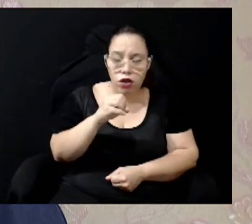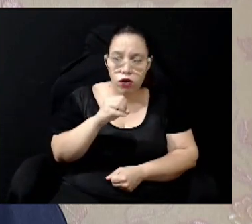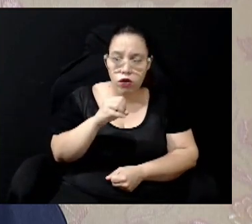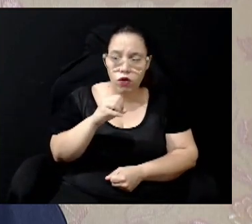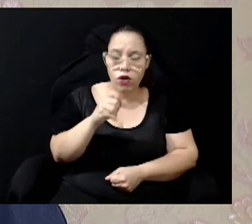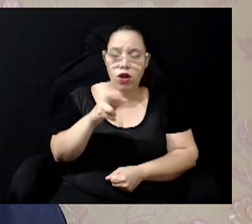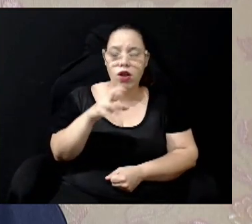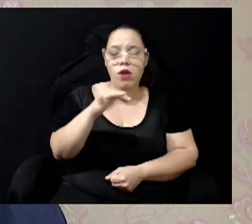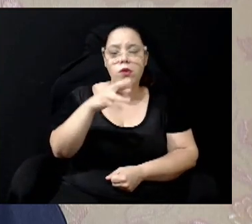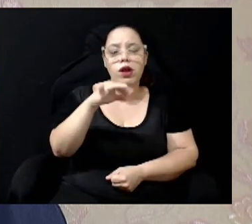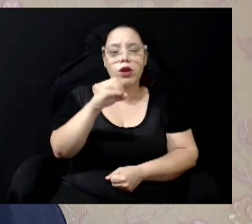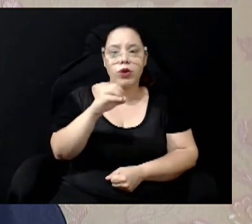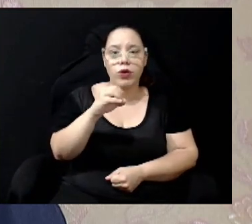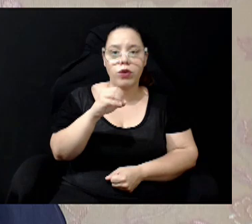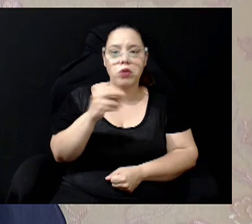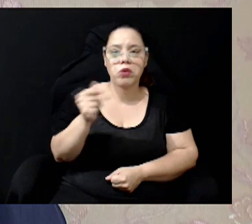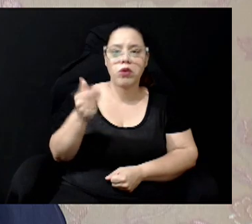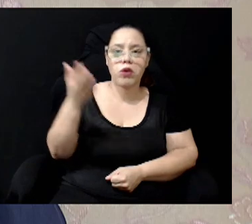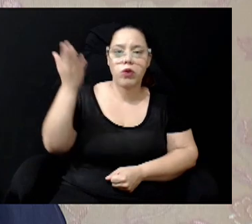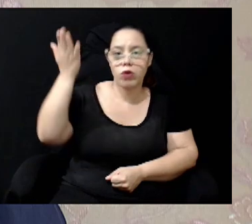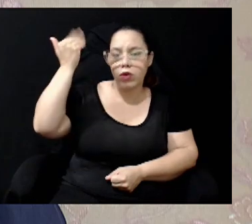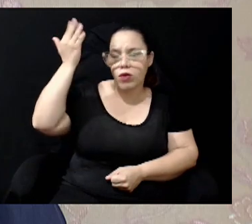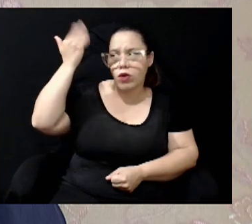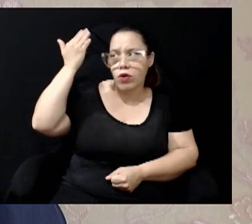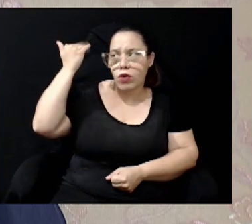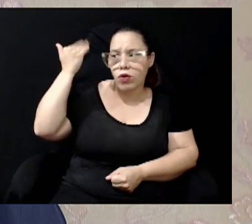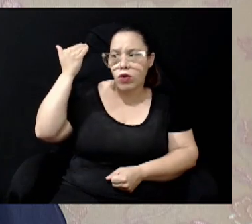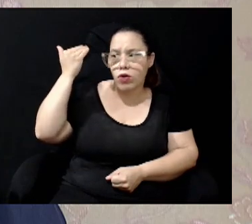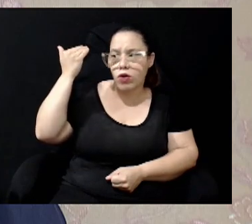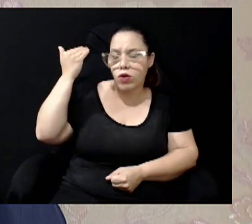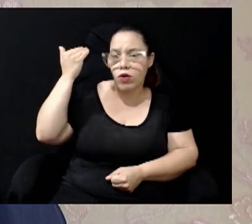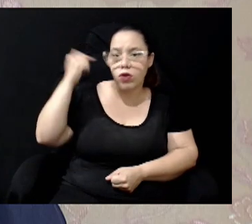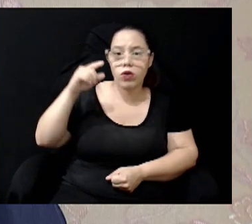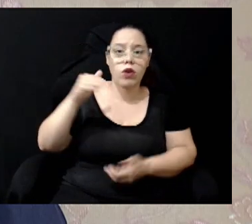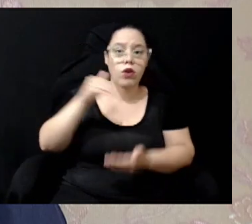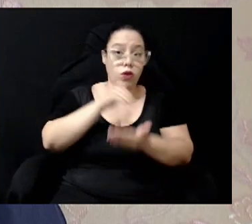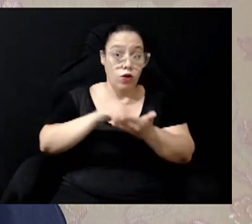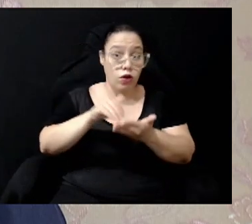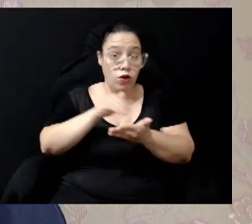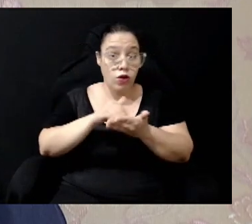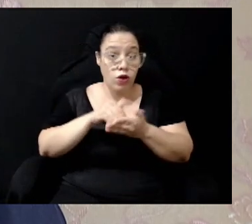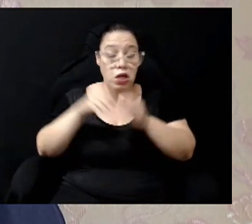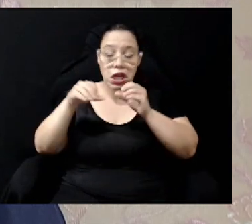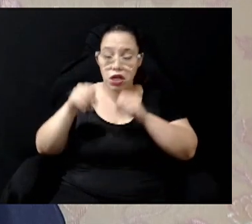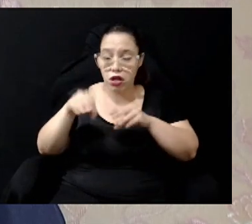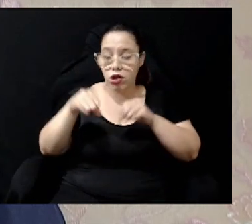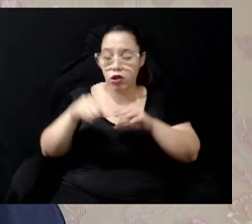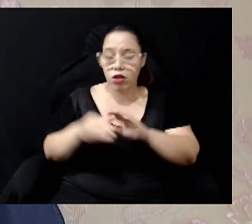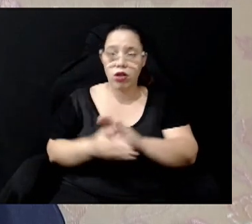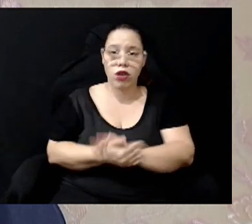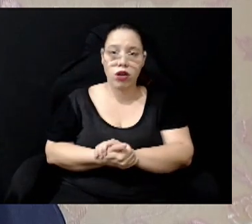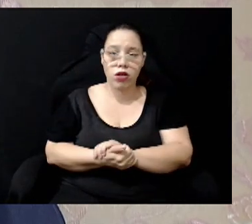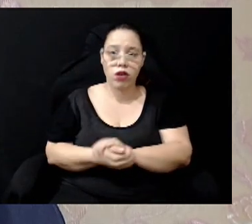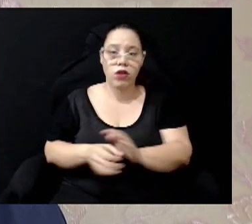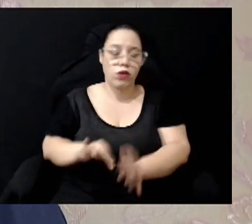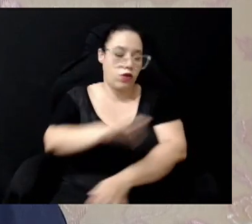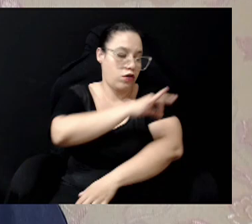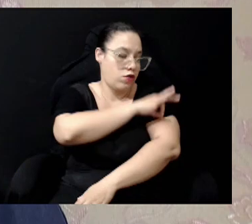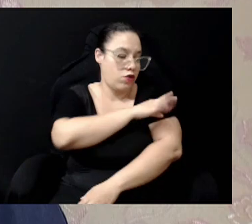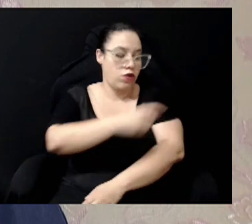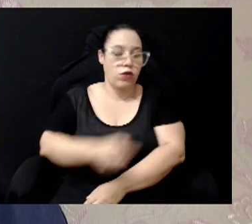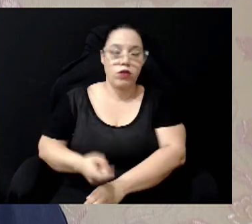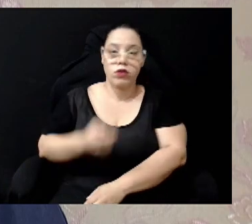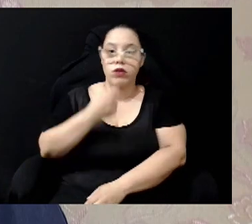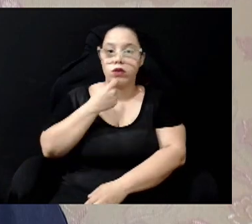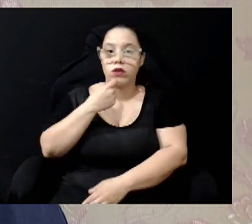que na época era secretário de Educação da Prefeitura Municipal de Campinas,